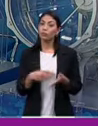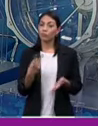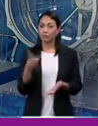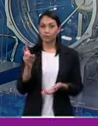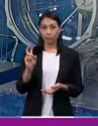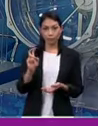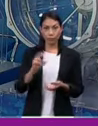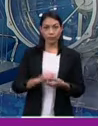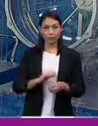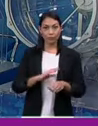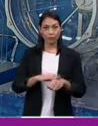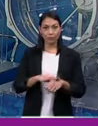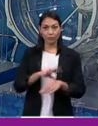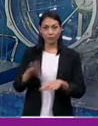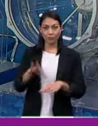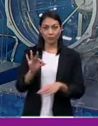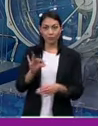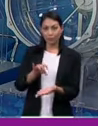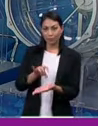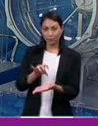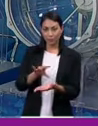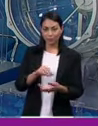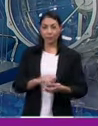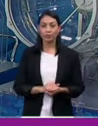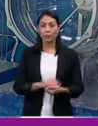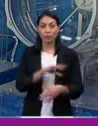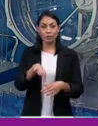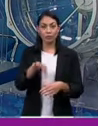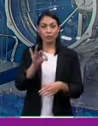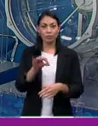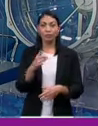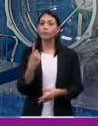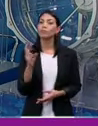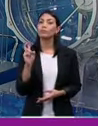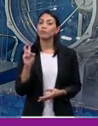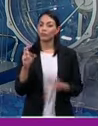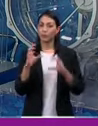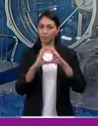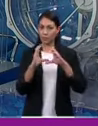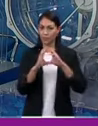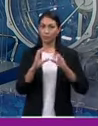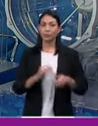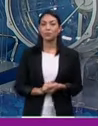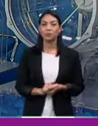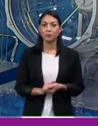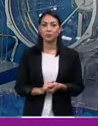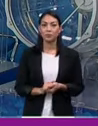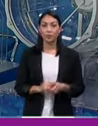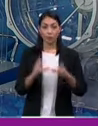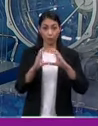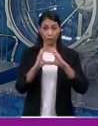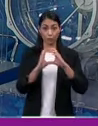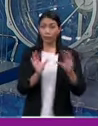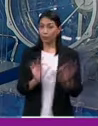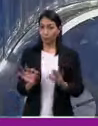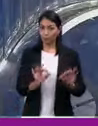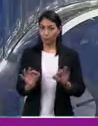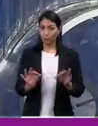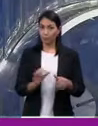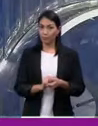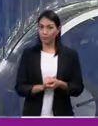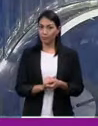a 25 para o sorteio da Loto Fácil e serão sorteados 15 números. Então, bolas